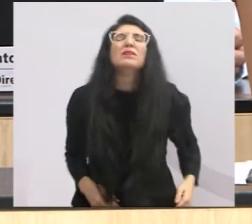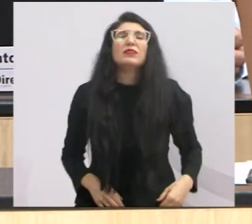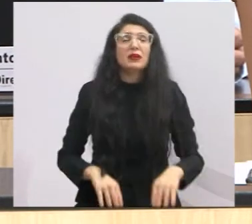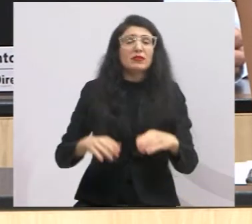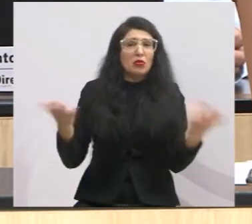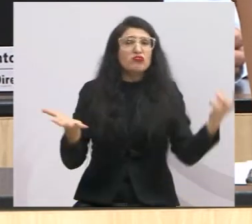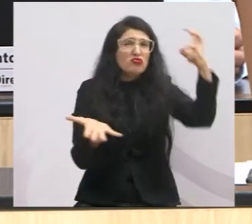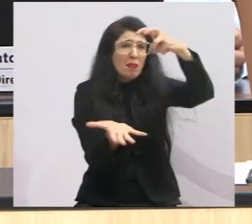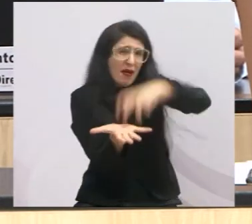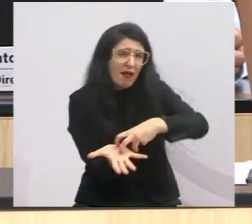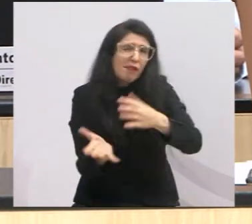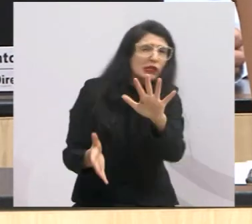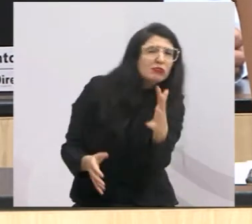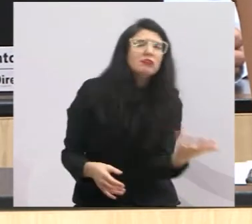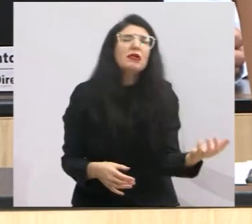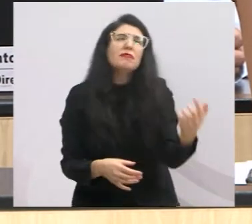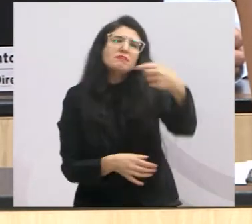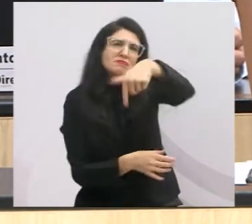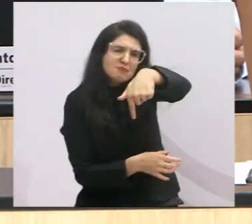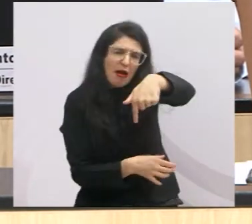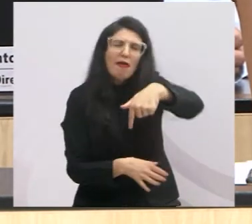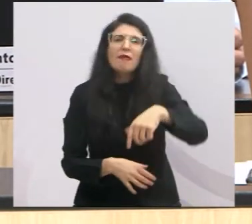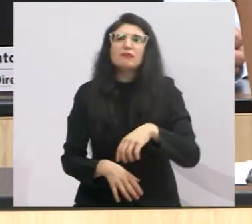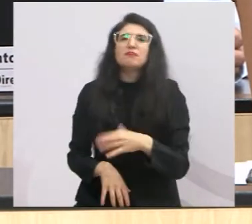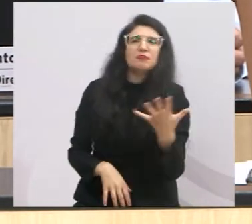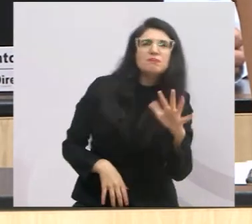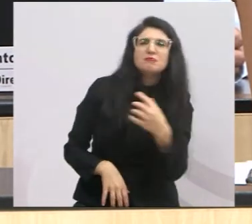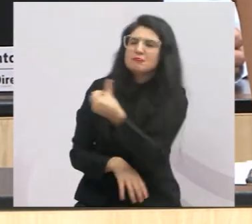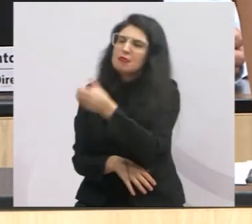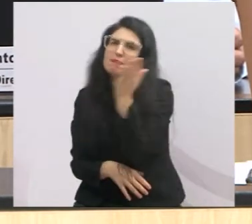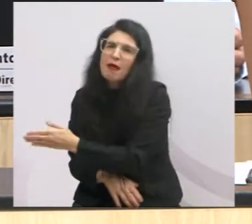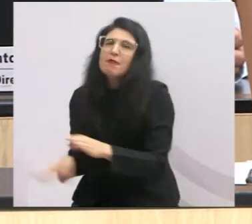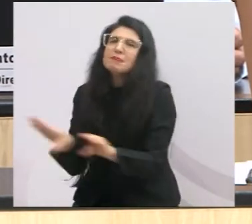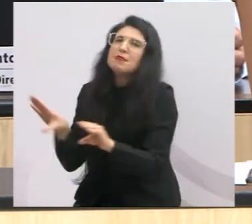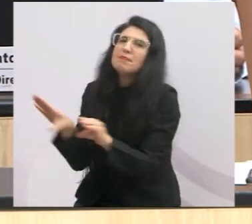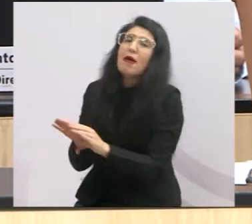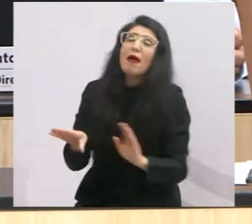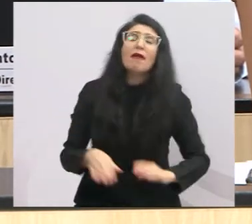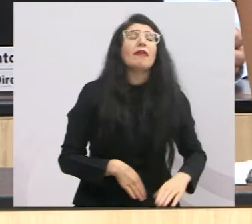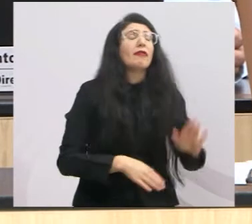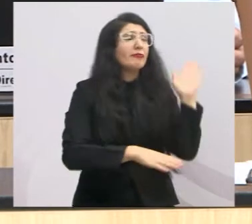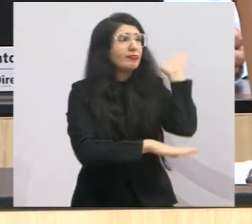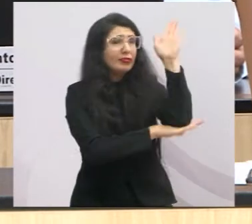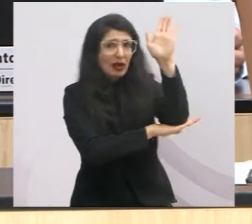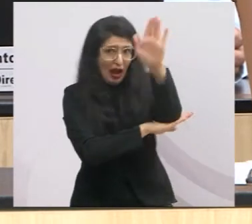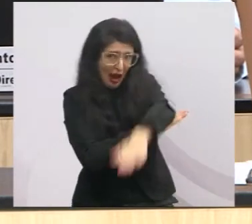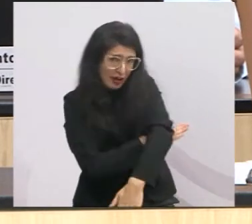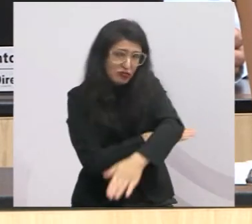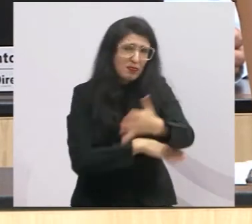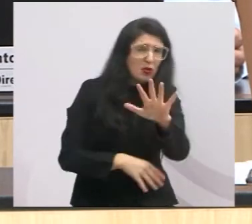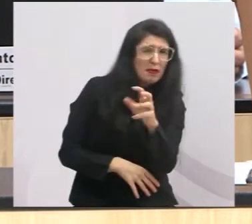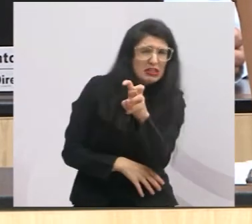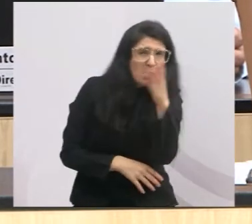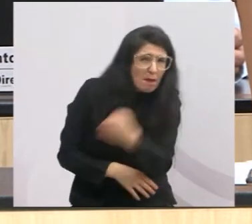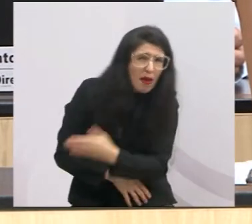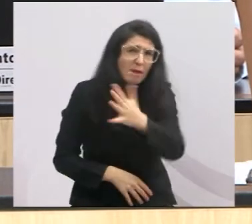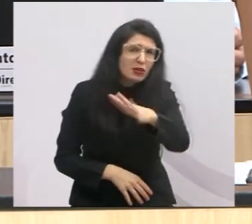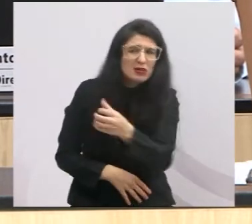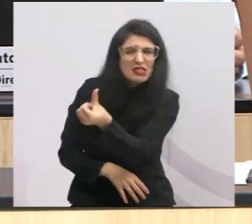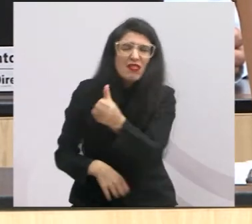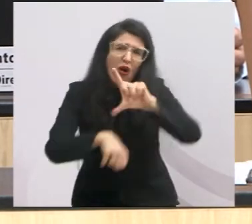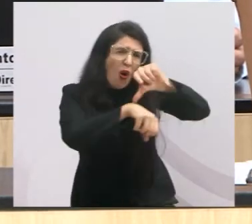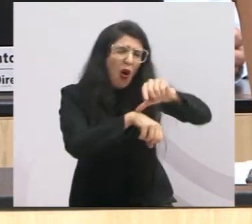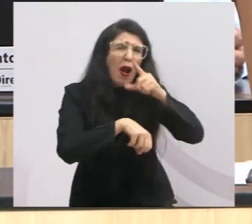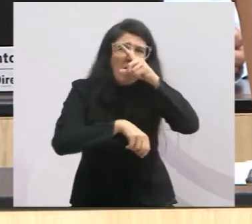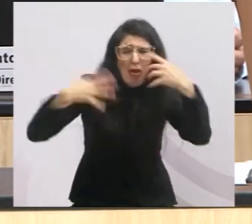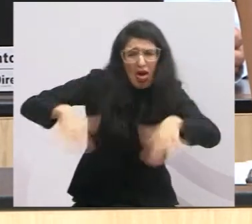sejam adotadas providências habituais para a divulgação da presente manifestação. Sala de Sessões, 3 de